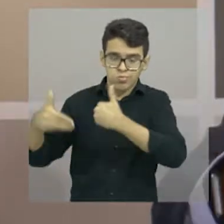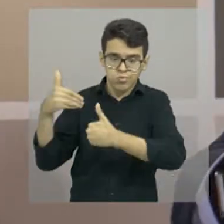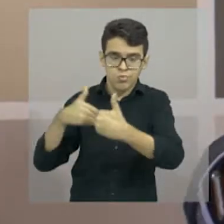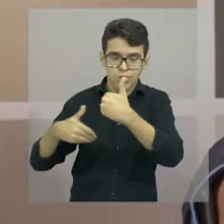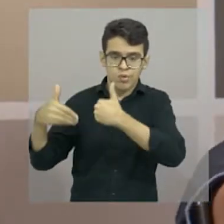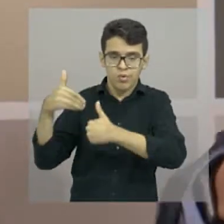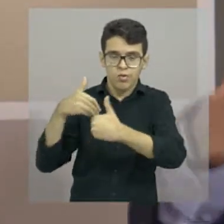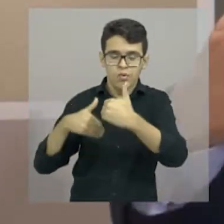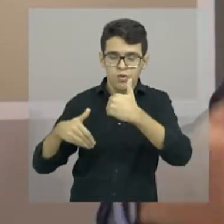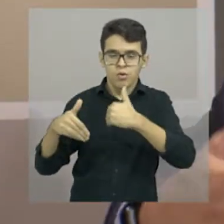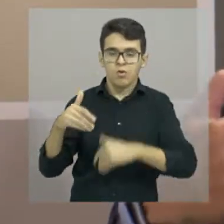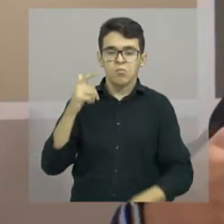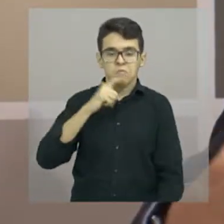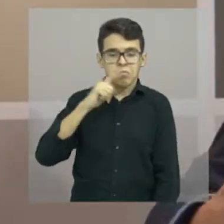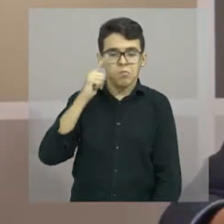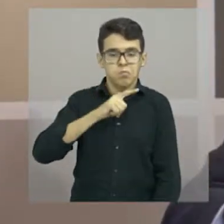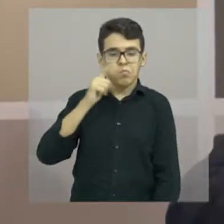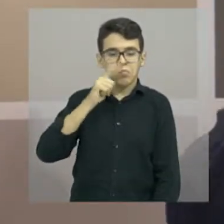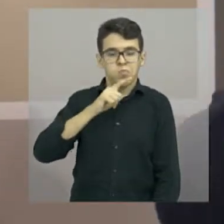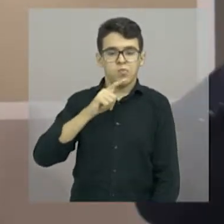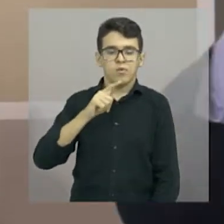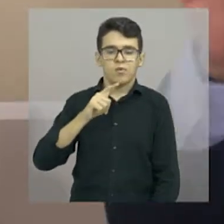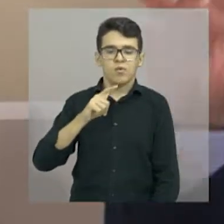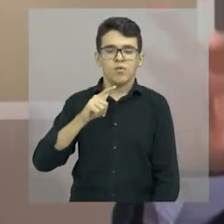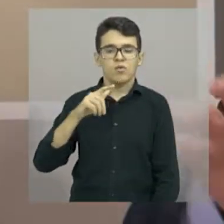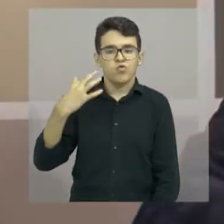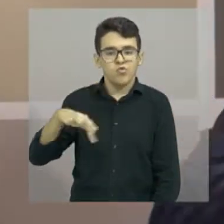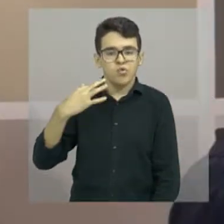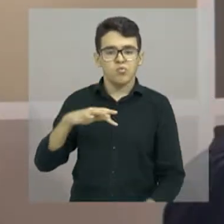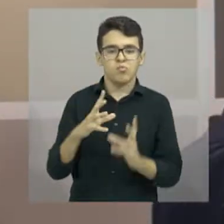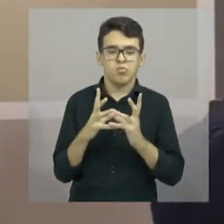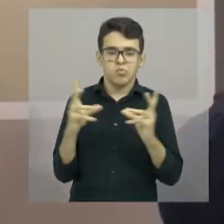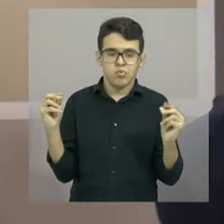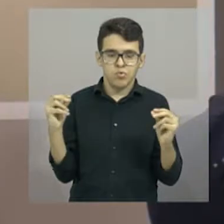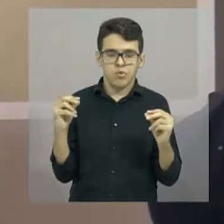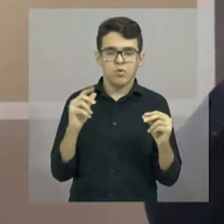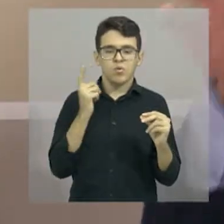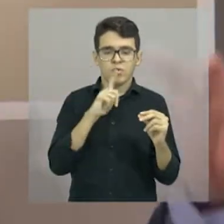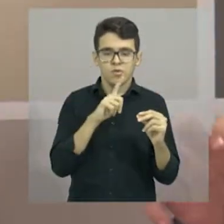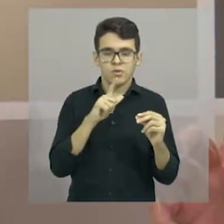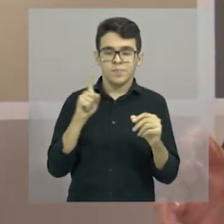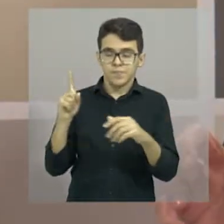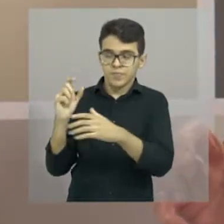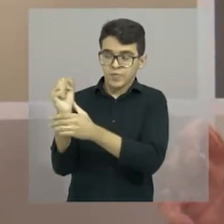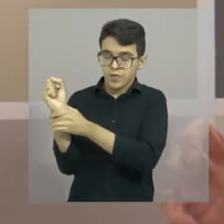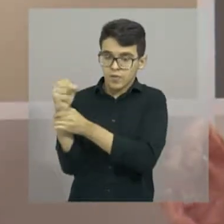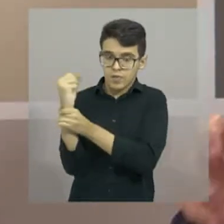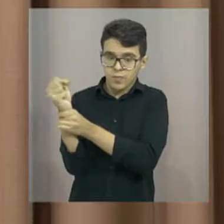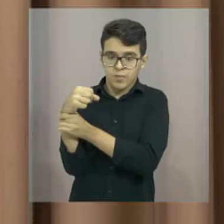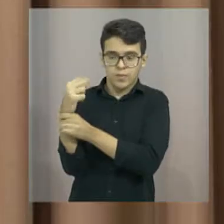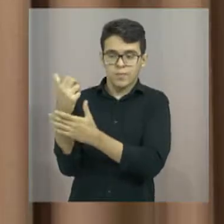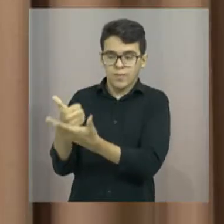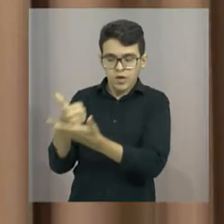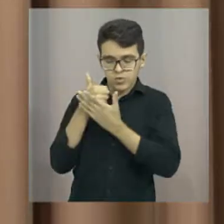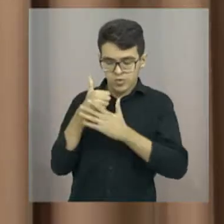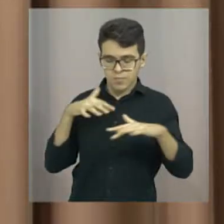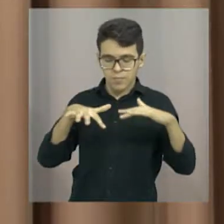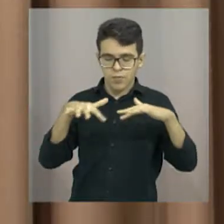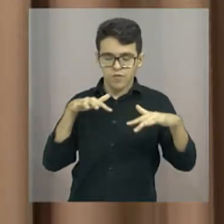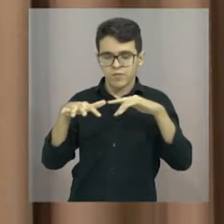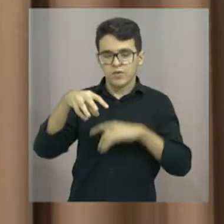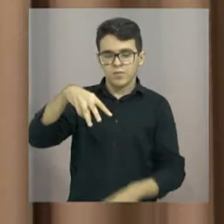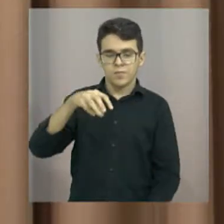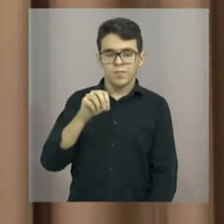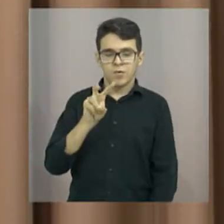o movimento, e é isso que a fisioterapia faz. Se você quiser resumir o que é fisioterapia, você resume em movimento. Movimento, até bem explicado aqui com o que o